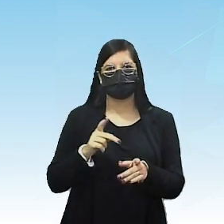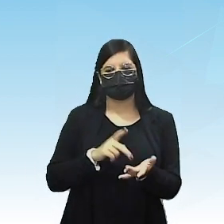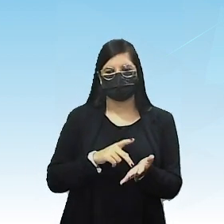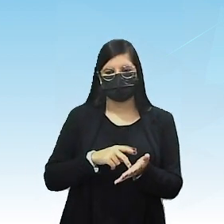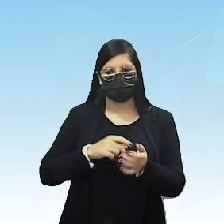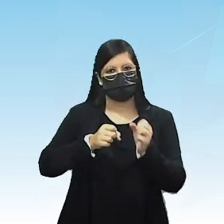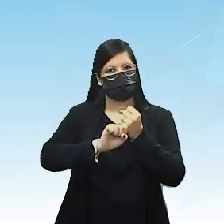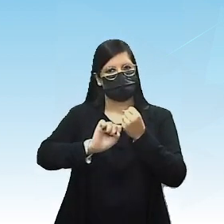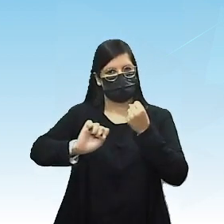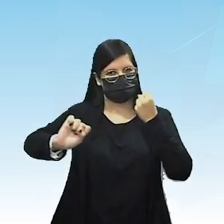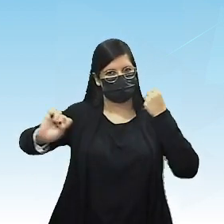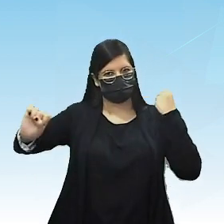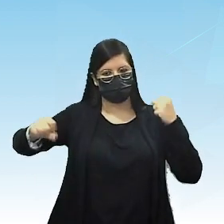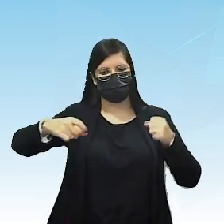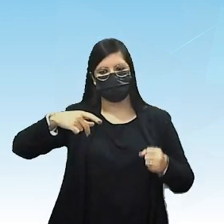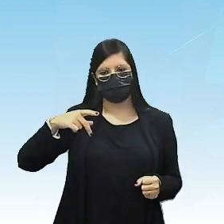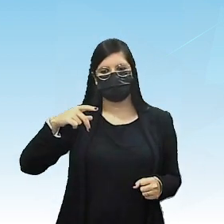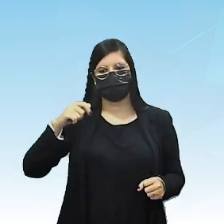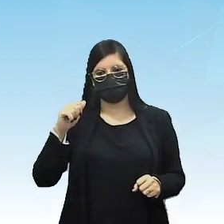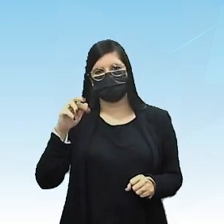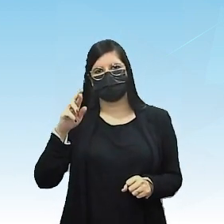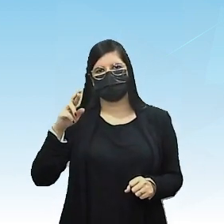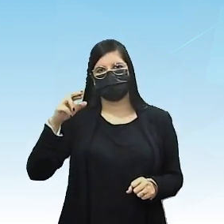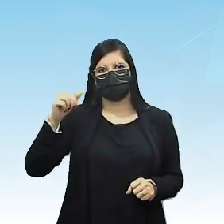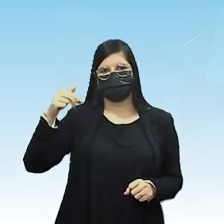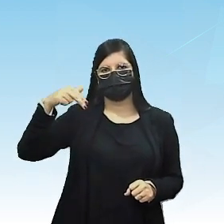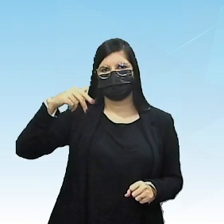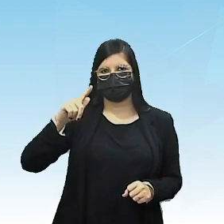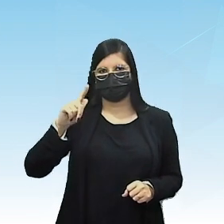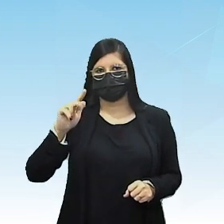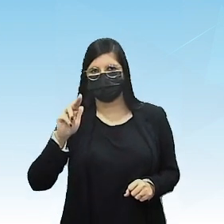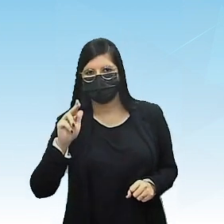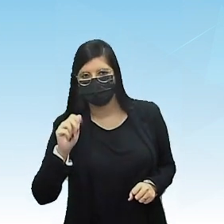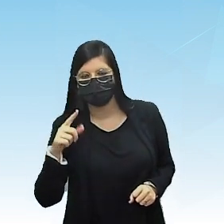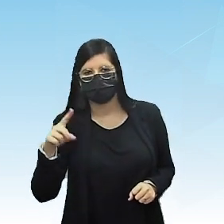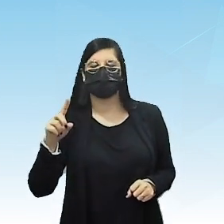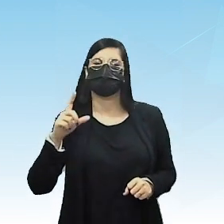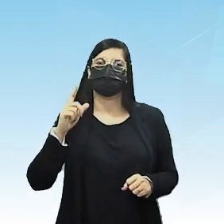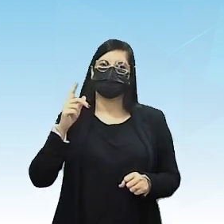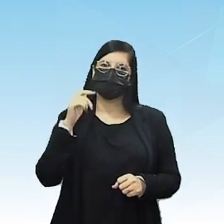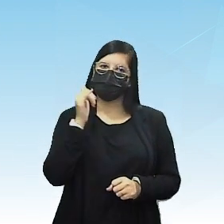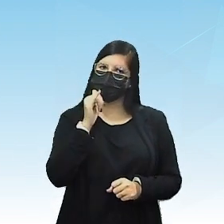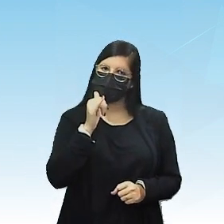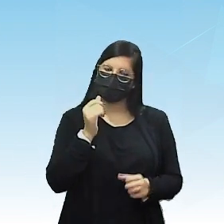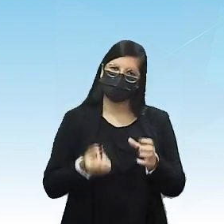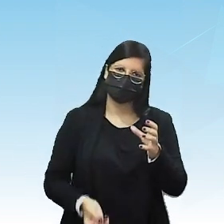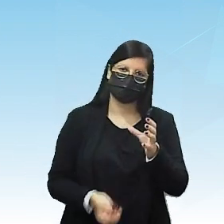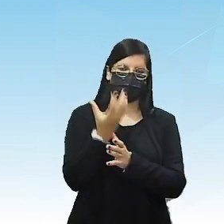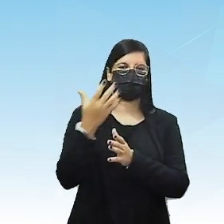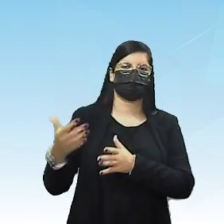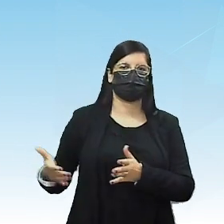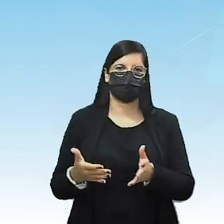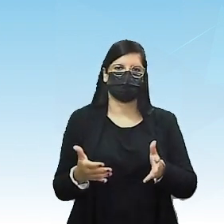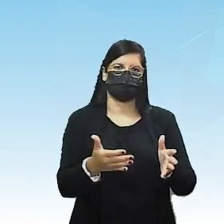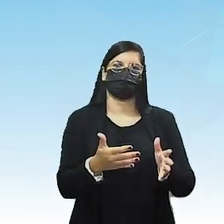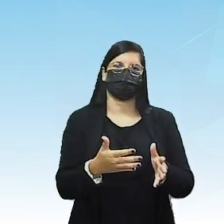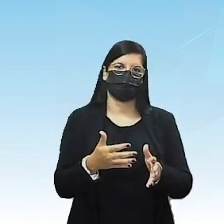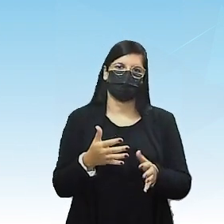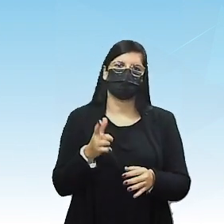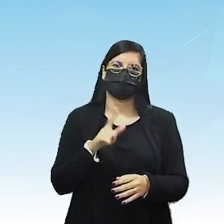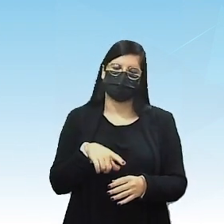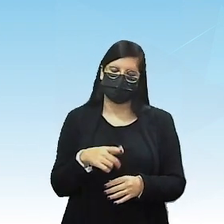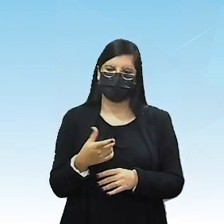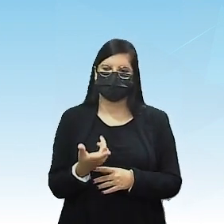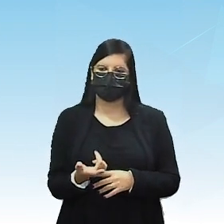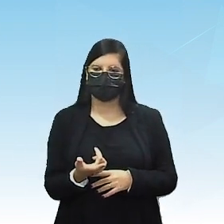imenso, Paranaguá, e justamente eles contam contam essa lenda como o surgimento do rio, né, como o rio nasceu, né,